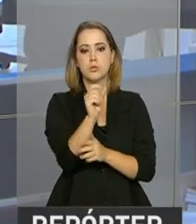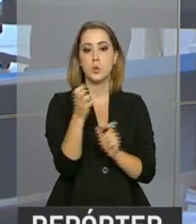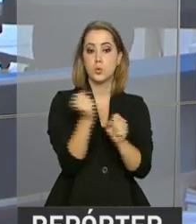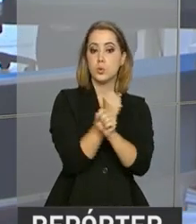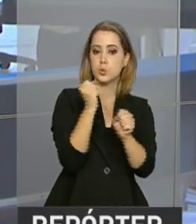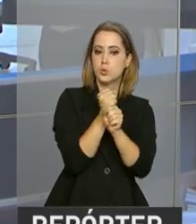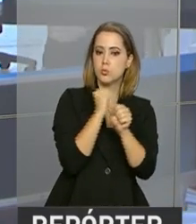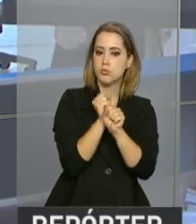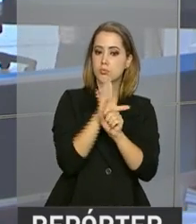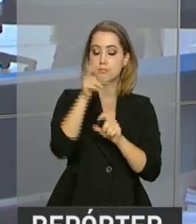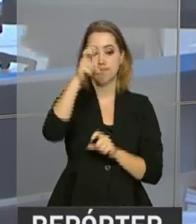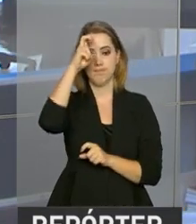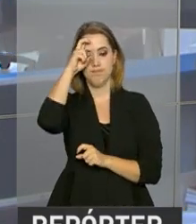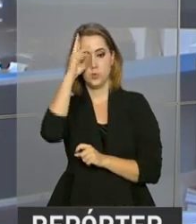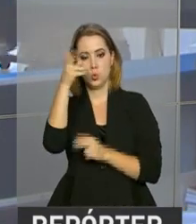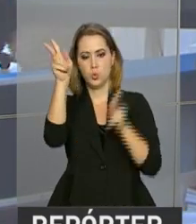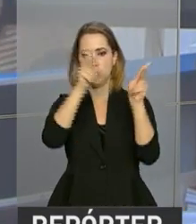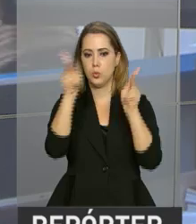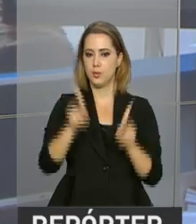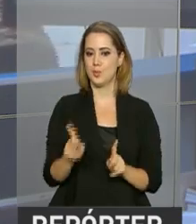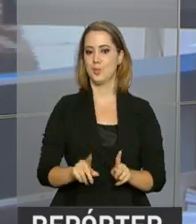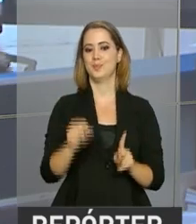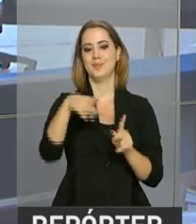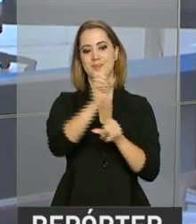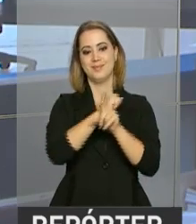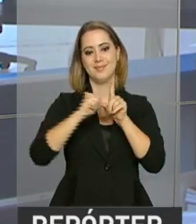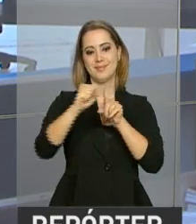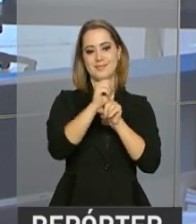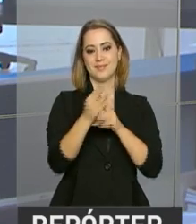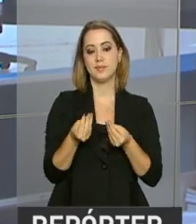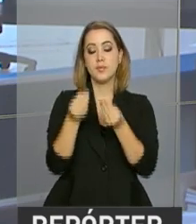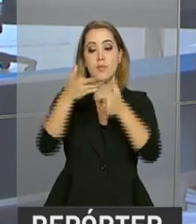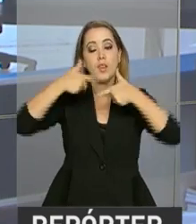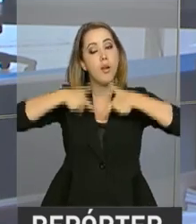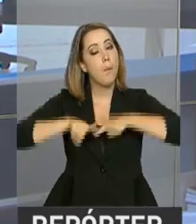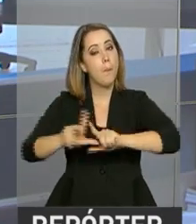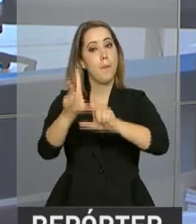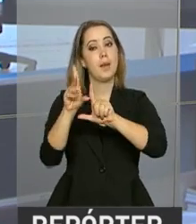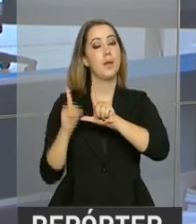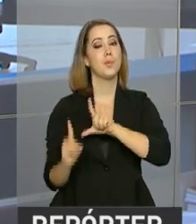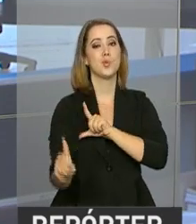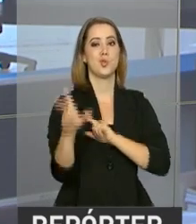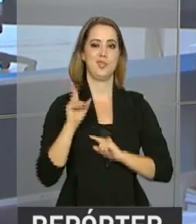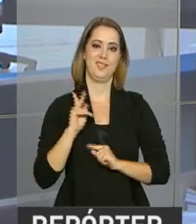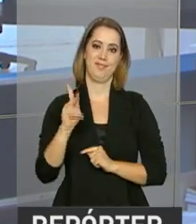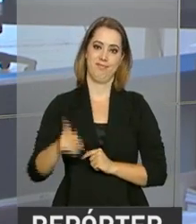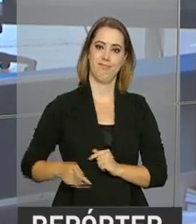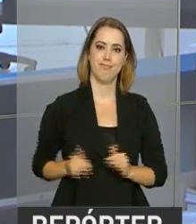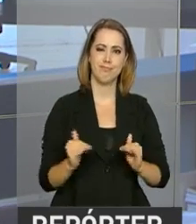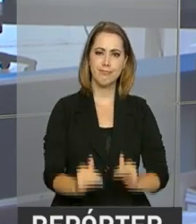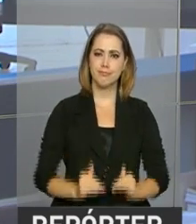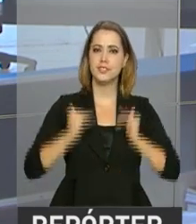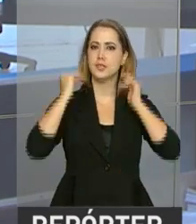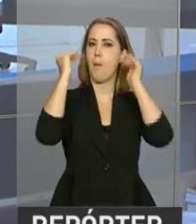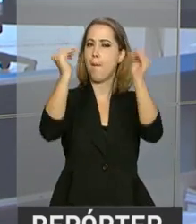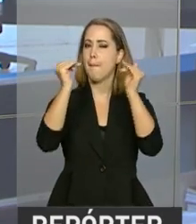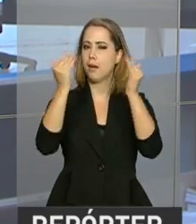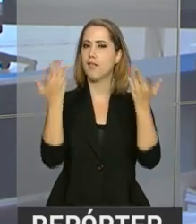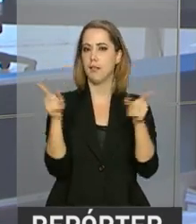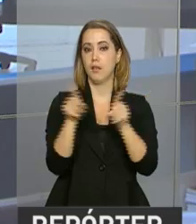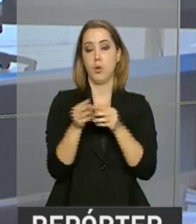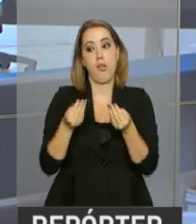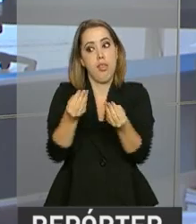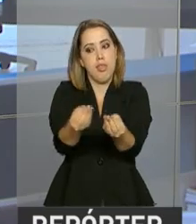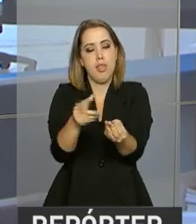construção de uma cultura de paz na sociedade é o prêmio Direitos Humanos a maior condecoração do governo brasileiro a um cidadão ou